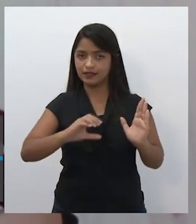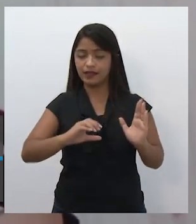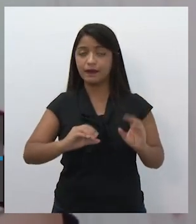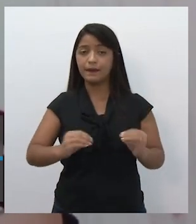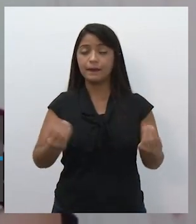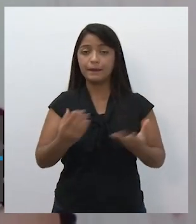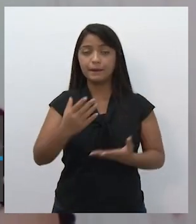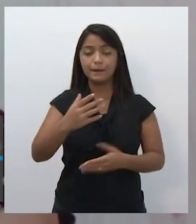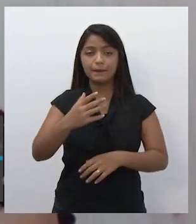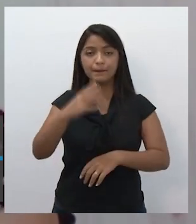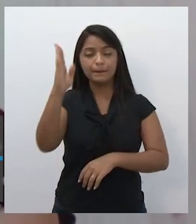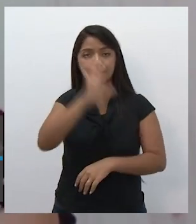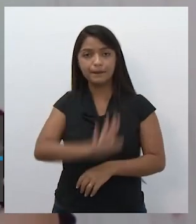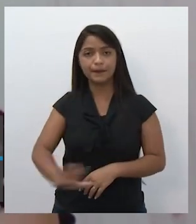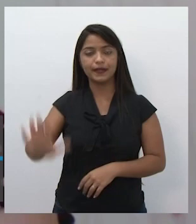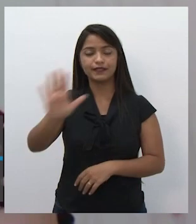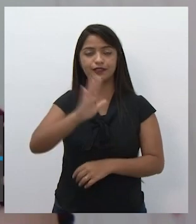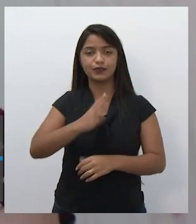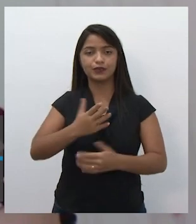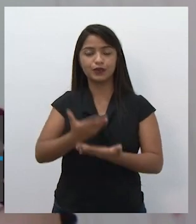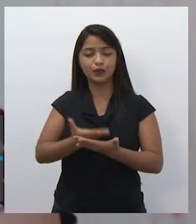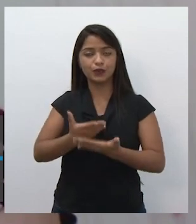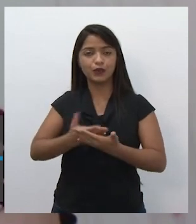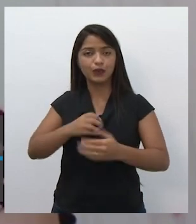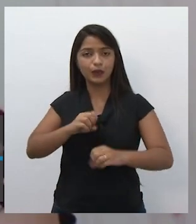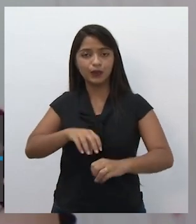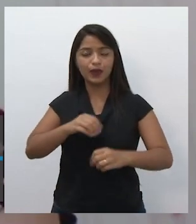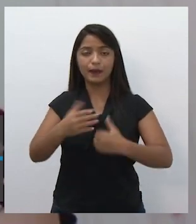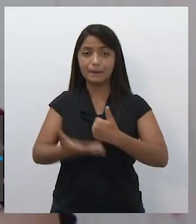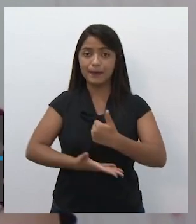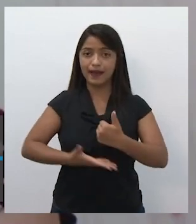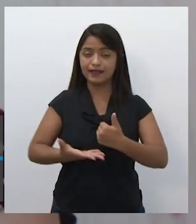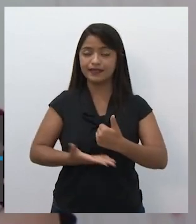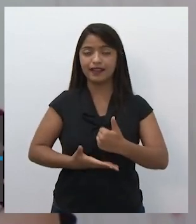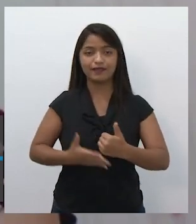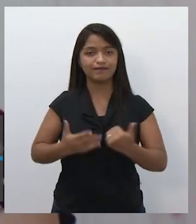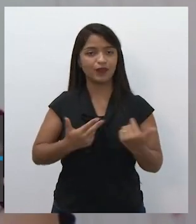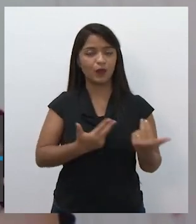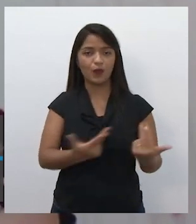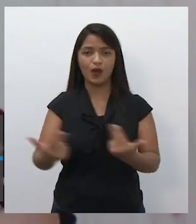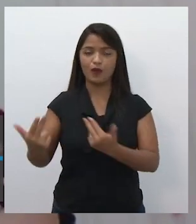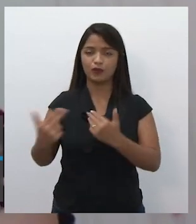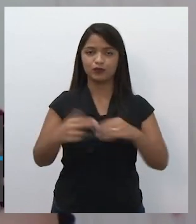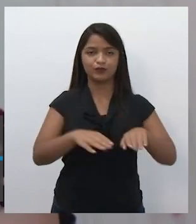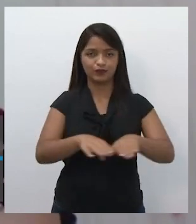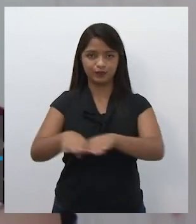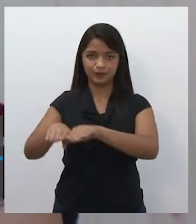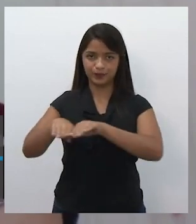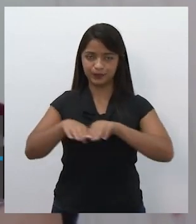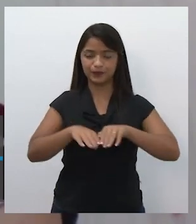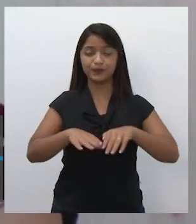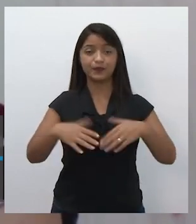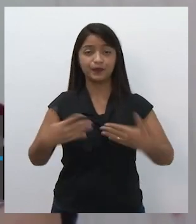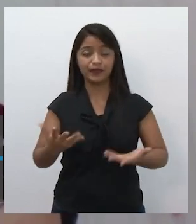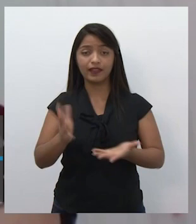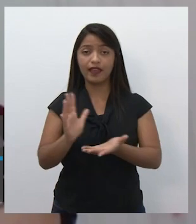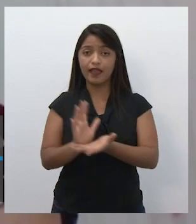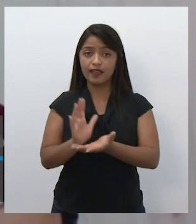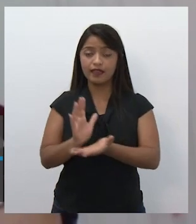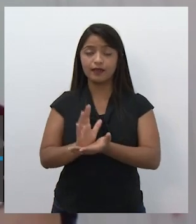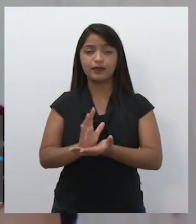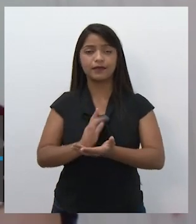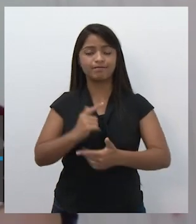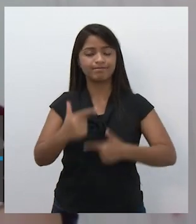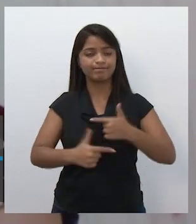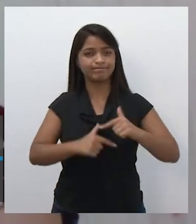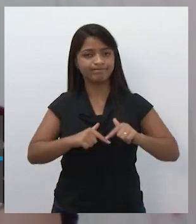em todo o país. Tá? Então, foi um trabalho realmente árduo de toda a equipe. Parabenizo aqui no ar